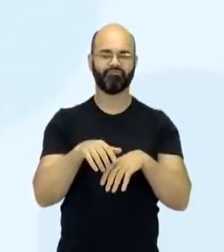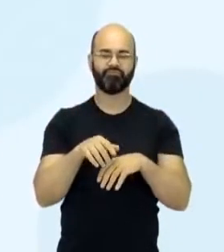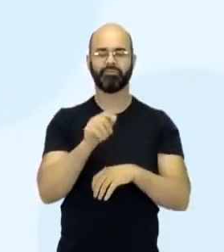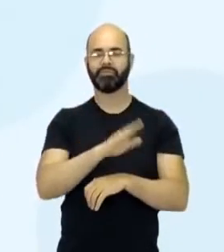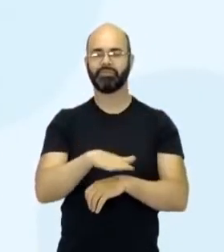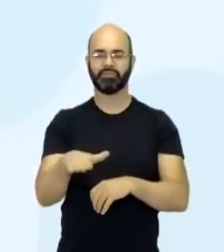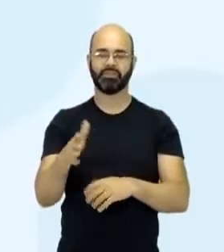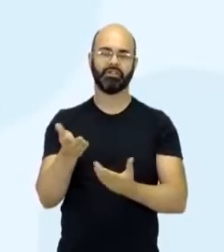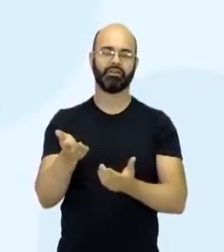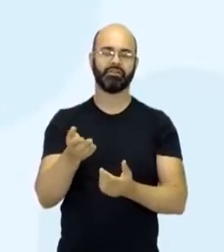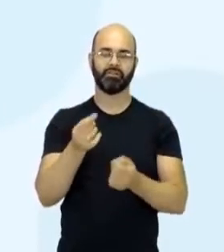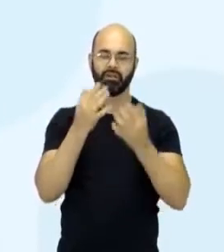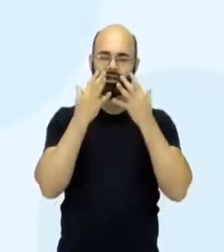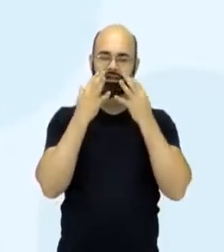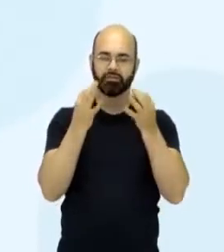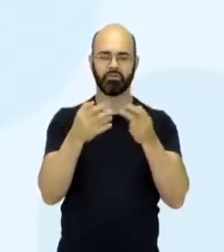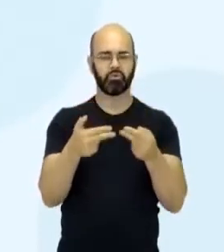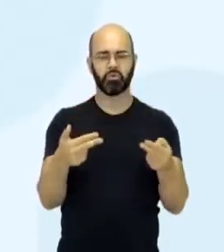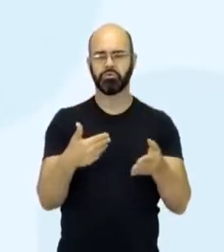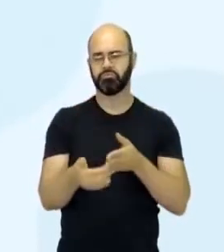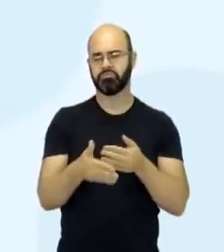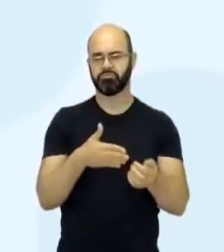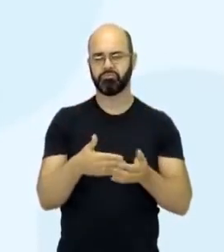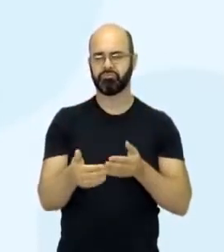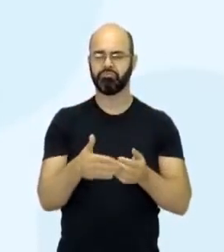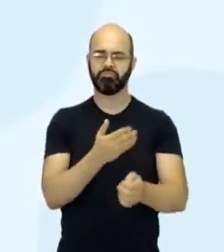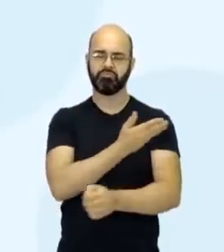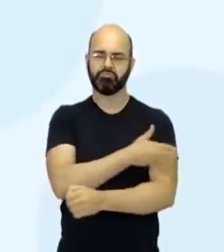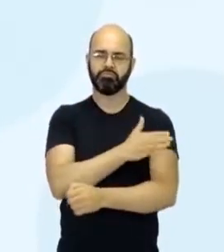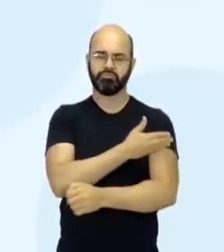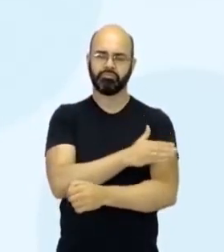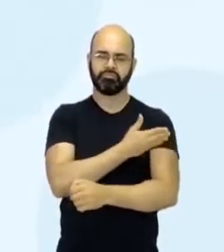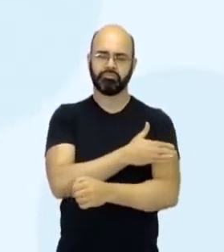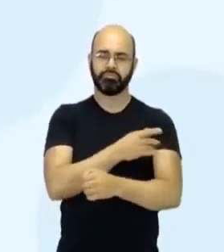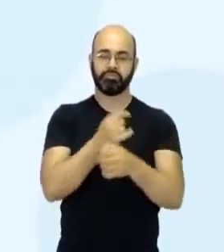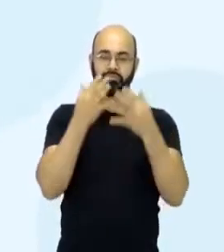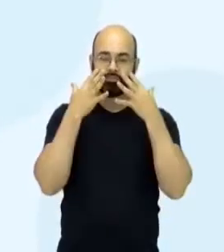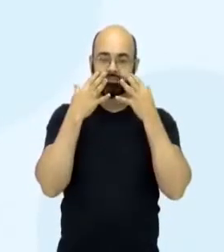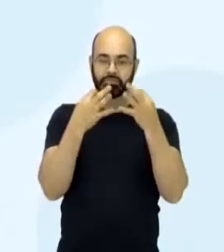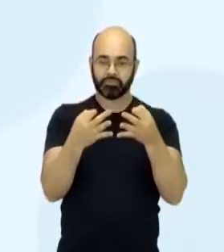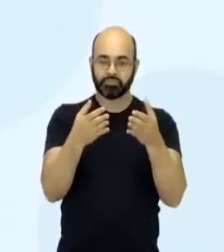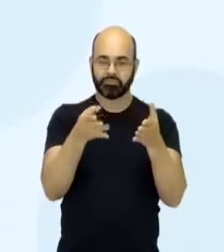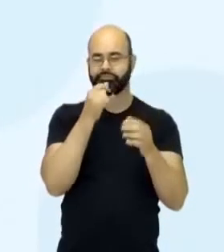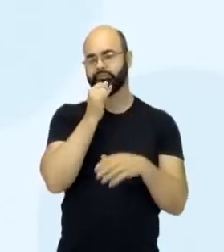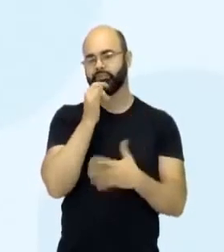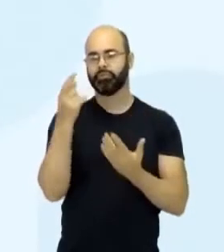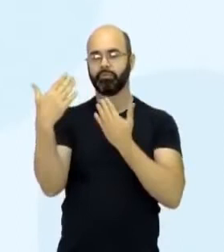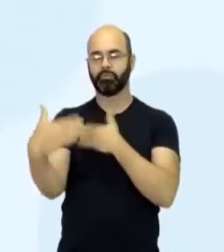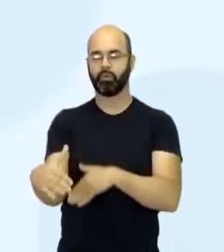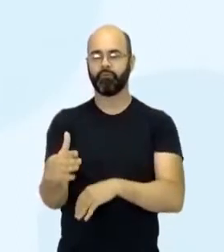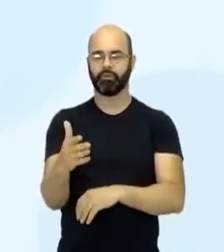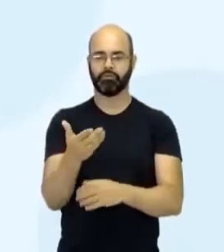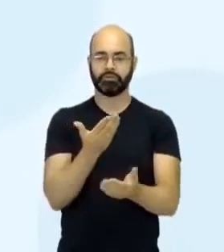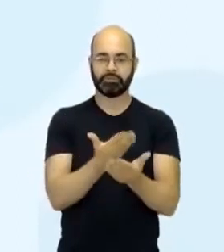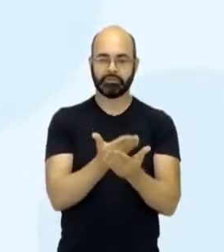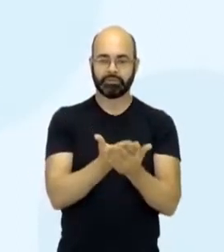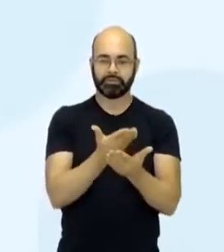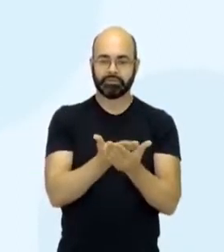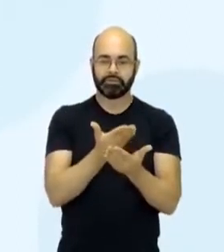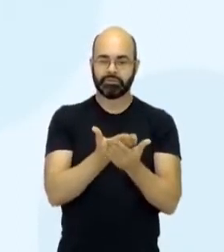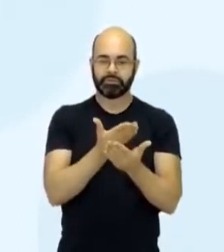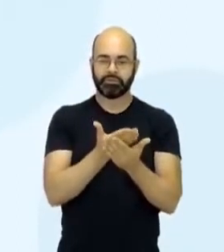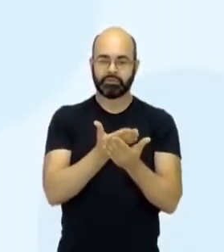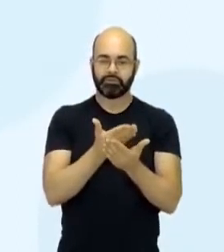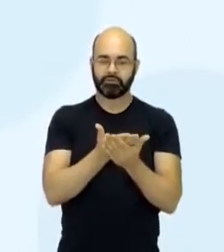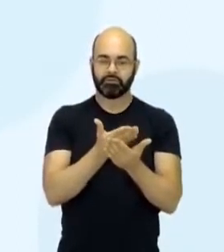precisa focar a atenção em alguma atividade importante, como, por exemplo, estudar para uma prova. Tá?